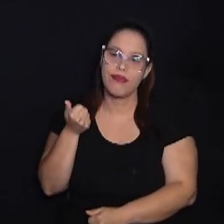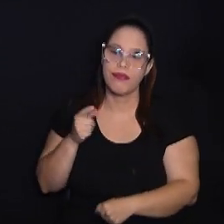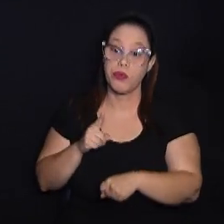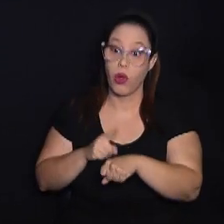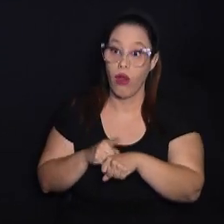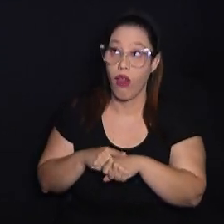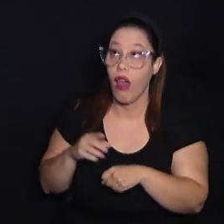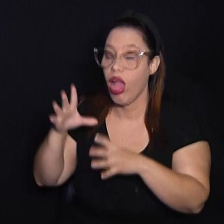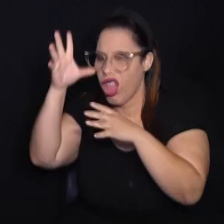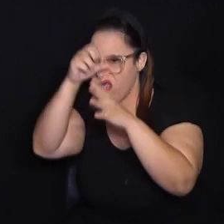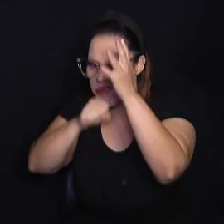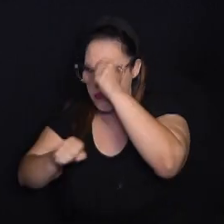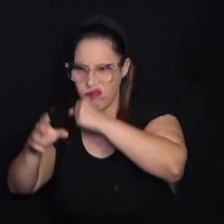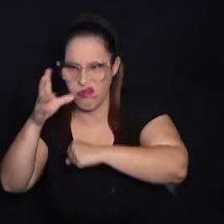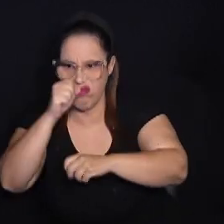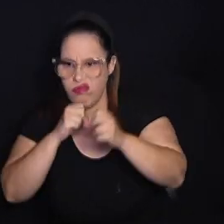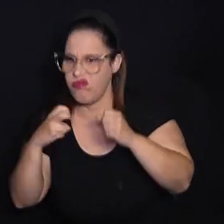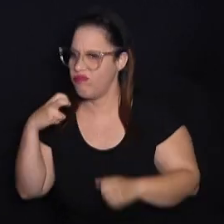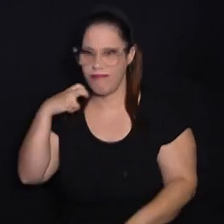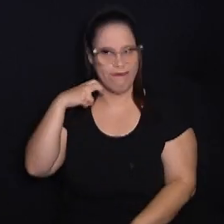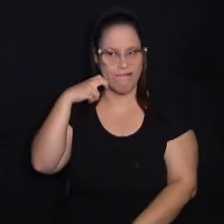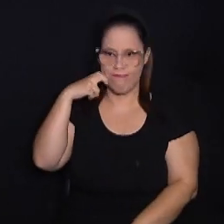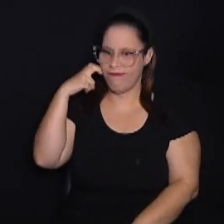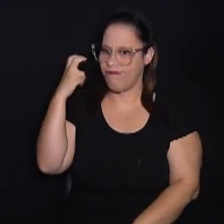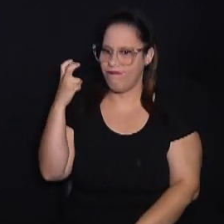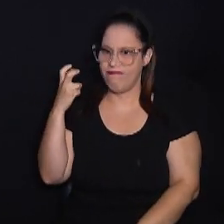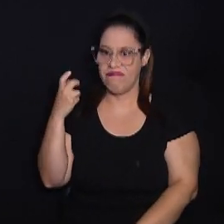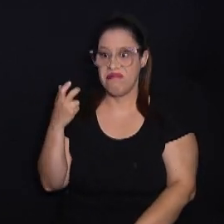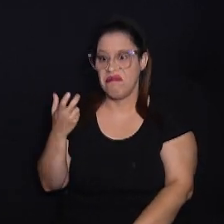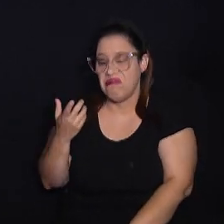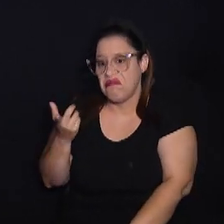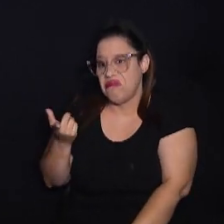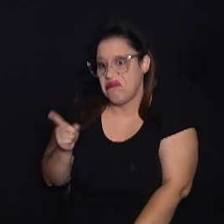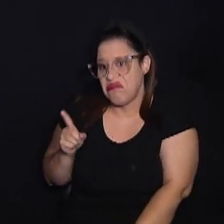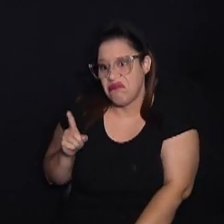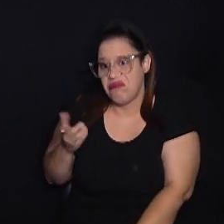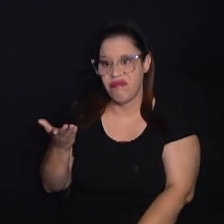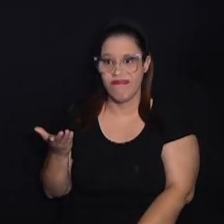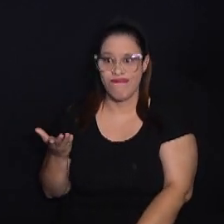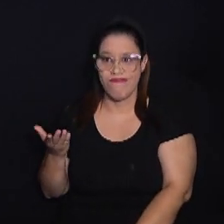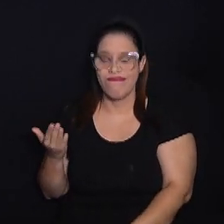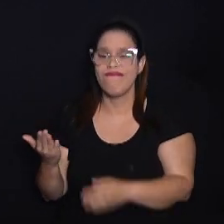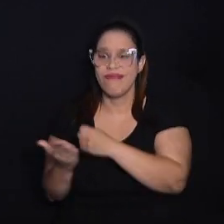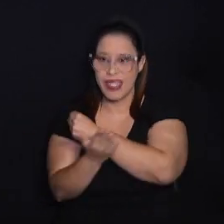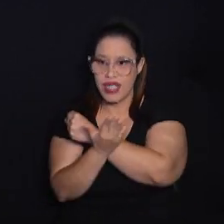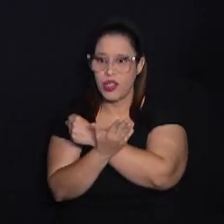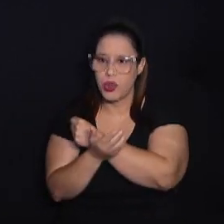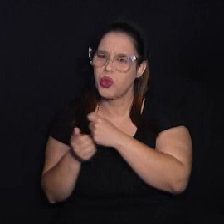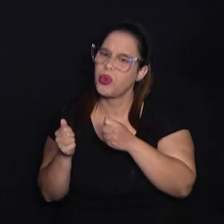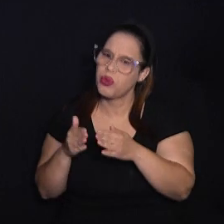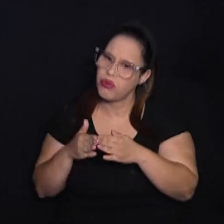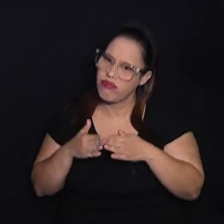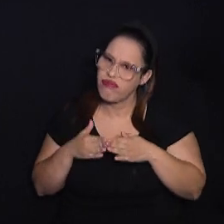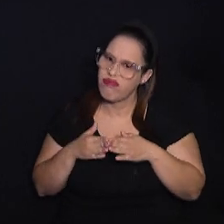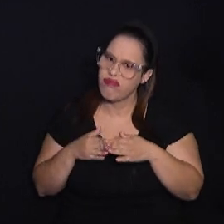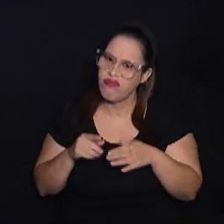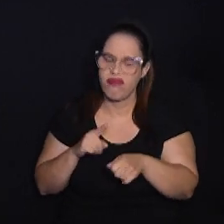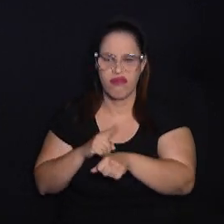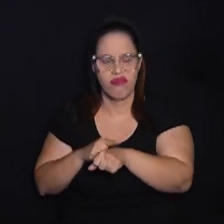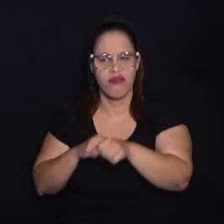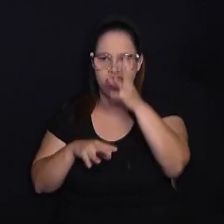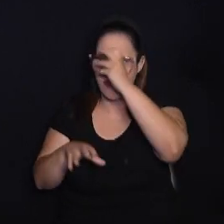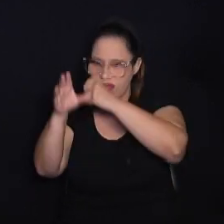aprendi a não ter vergonha de dizer não sei e me ajuda. Tempos que